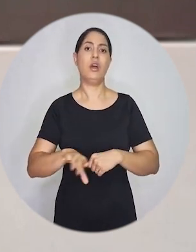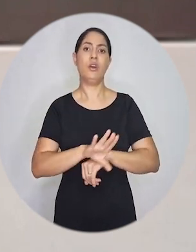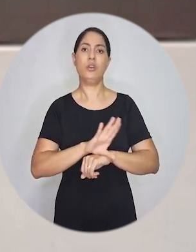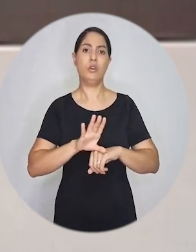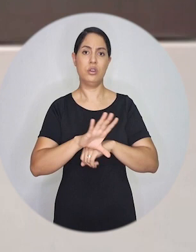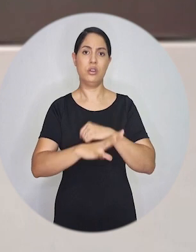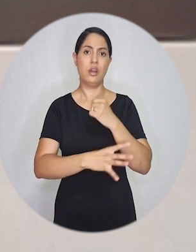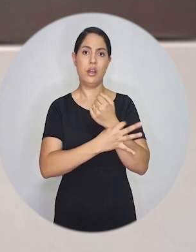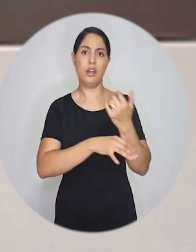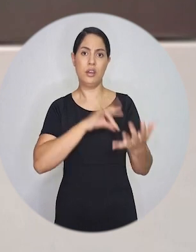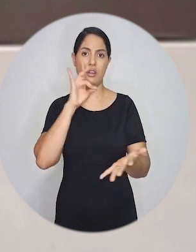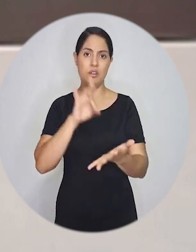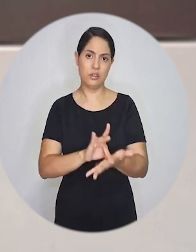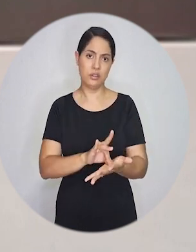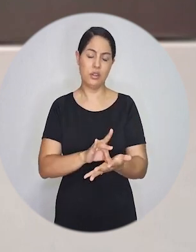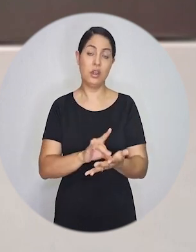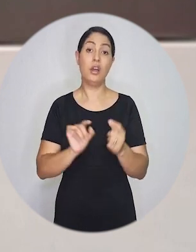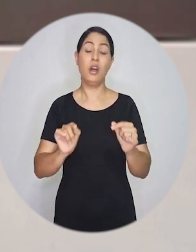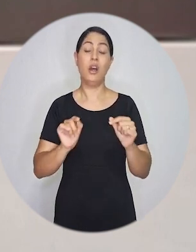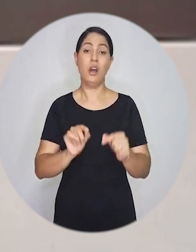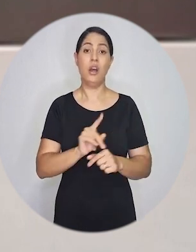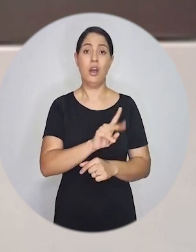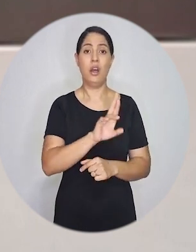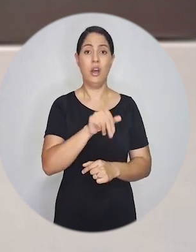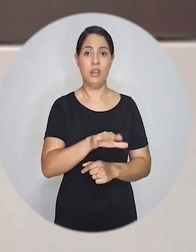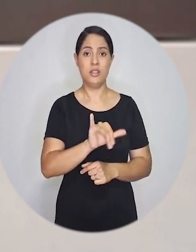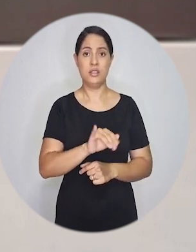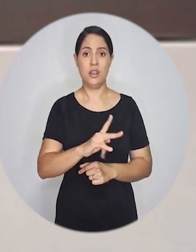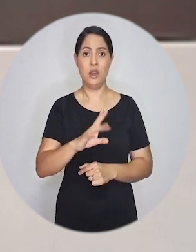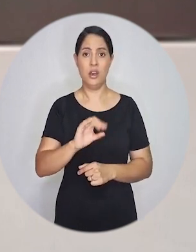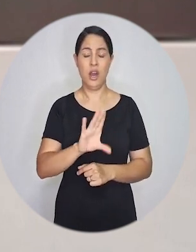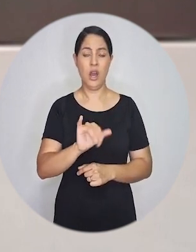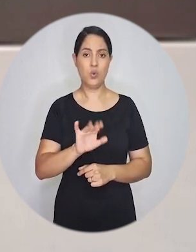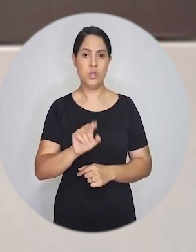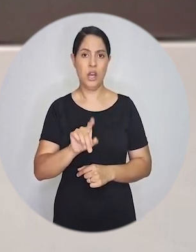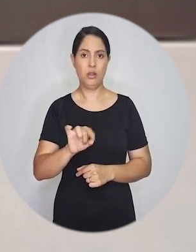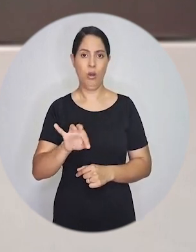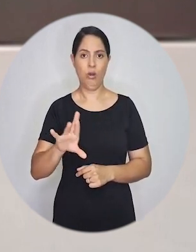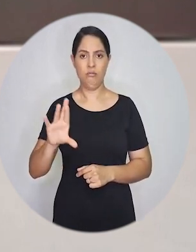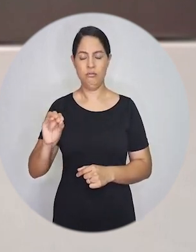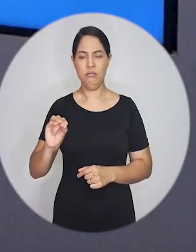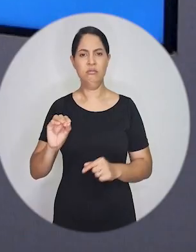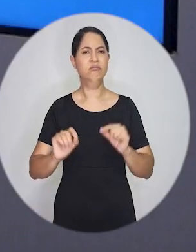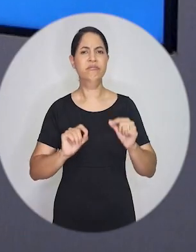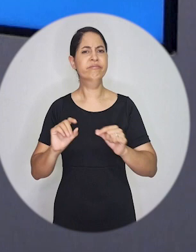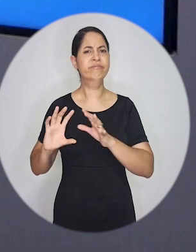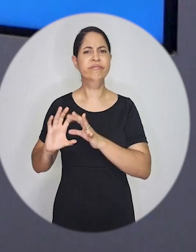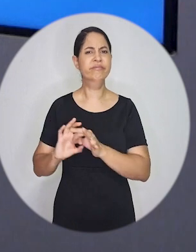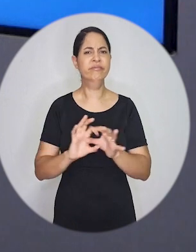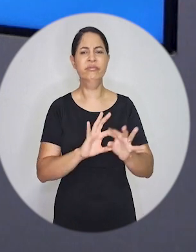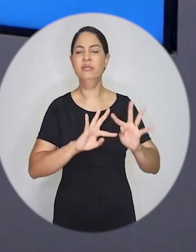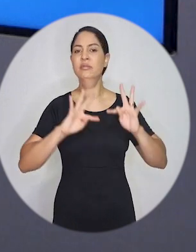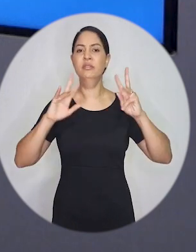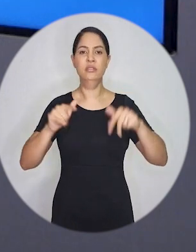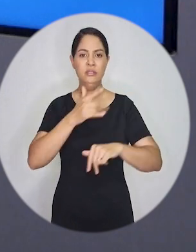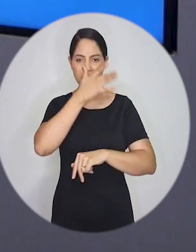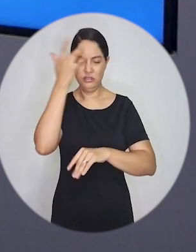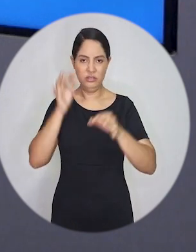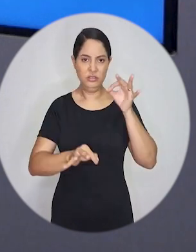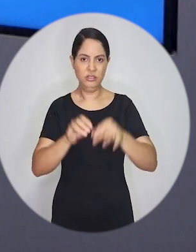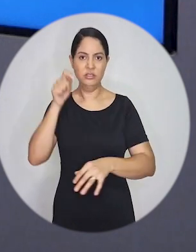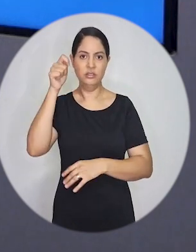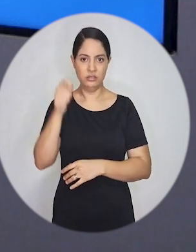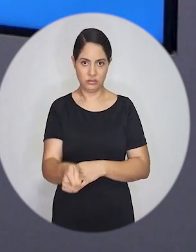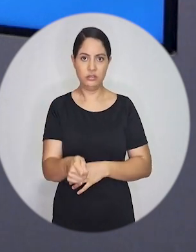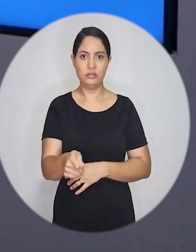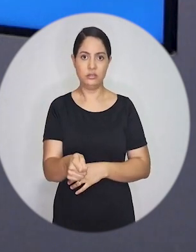atende essa cláusula constitucional que prevê o nosso princípio acusatório no processo penal. Isso vai fazer com